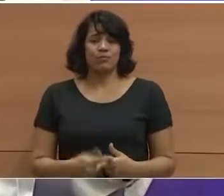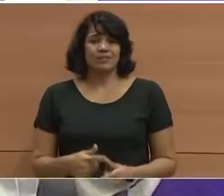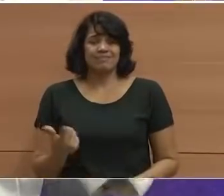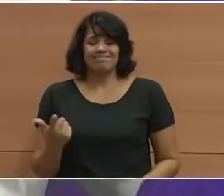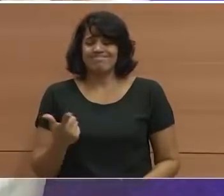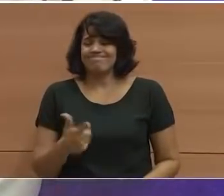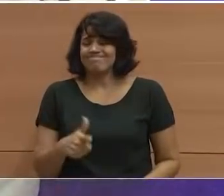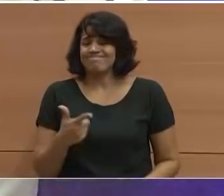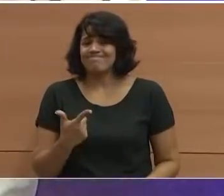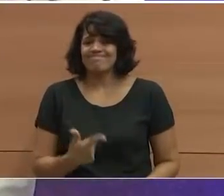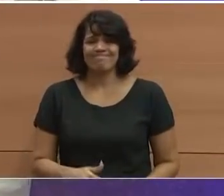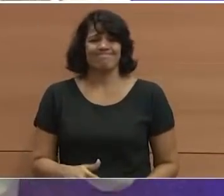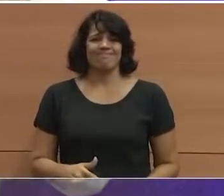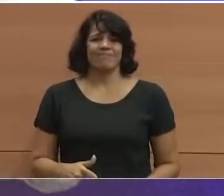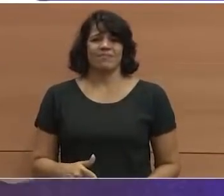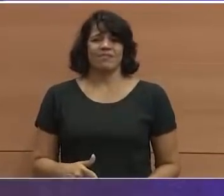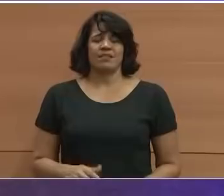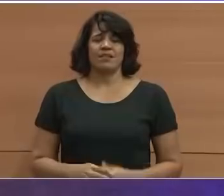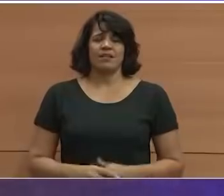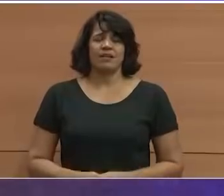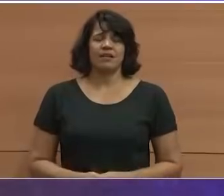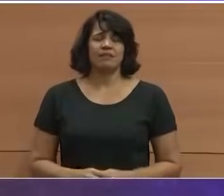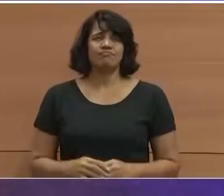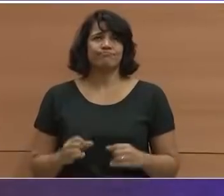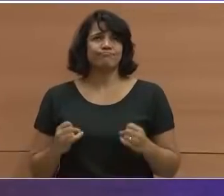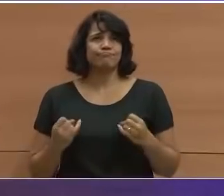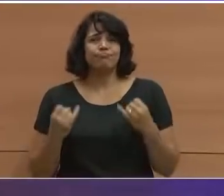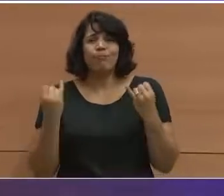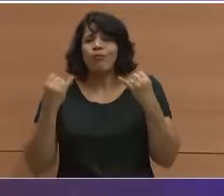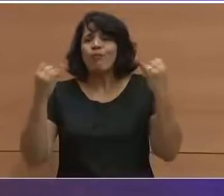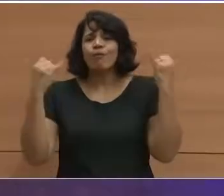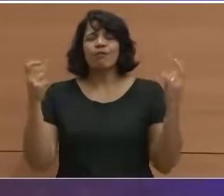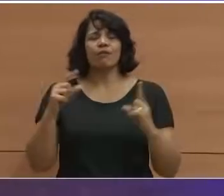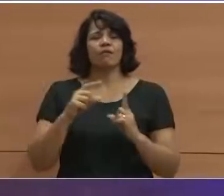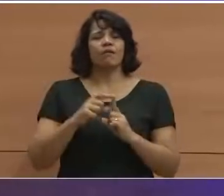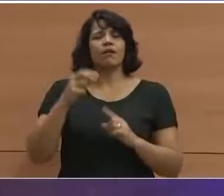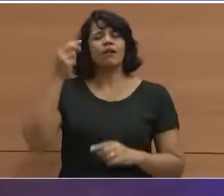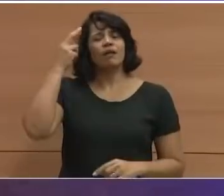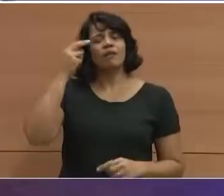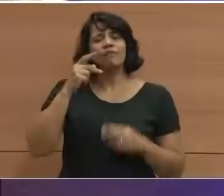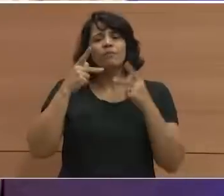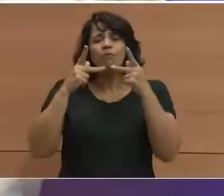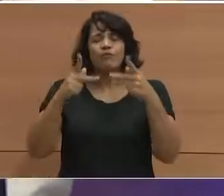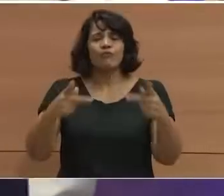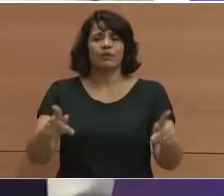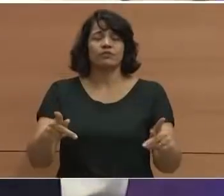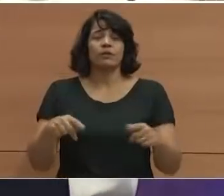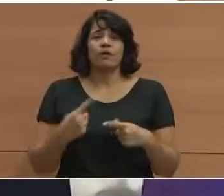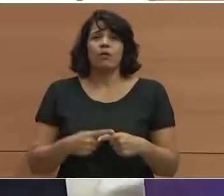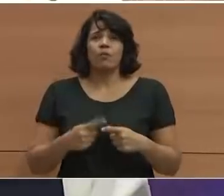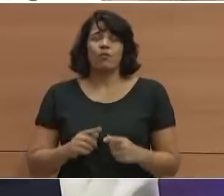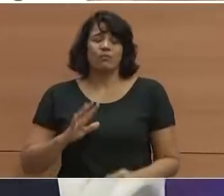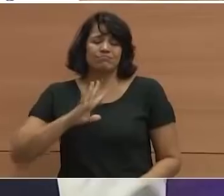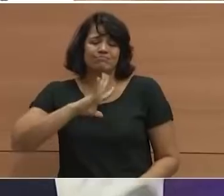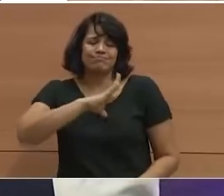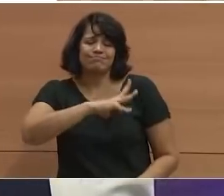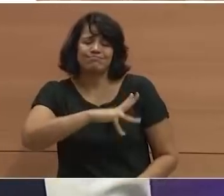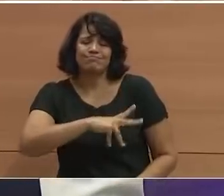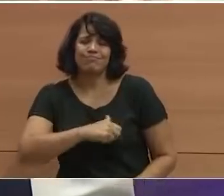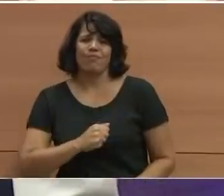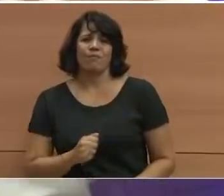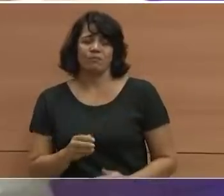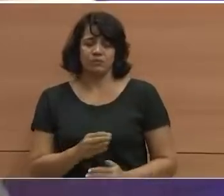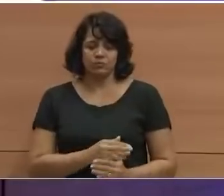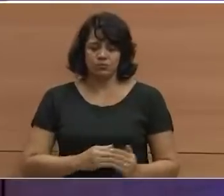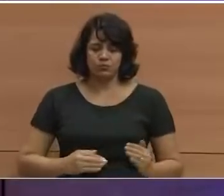da profecia. Porque o amor, porque tudo vai culminar na vida, tudo vai culminar no amor.